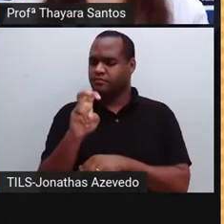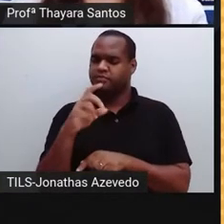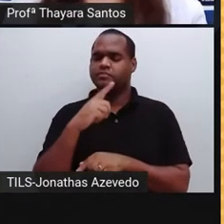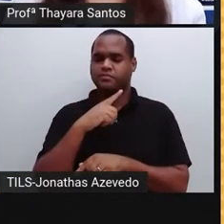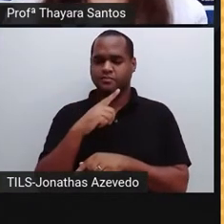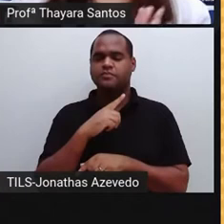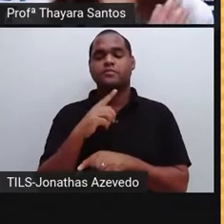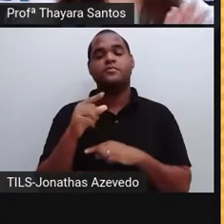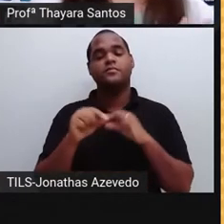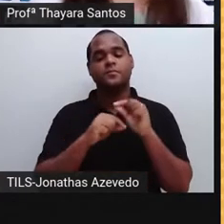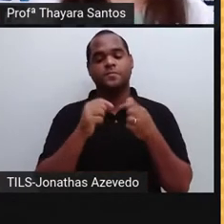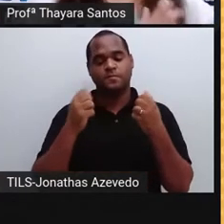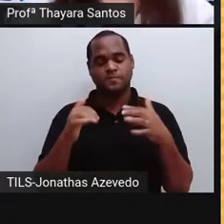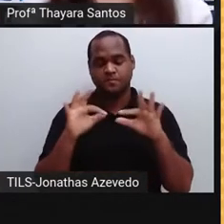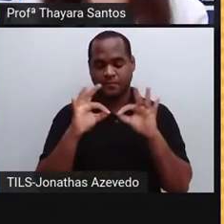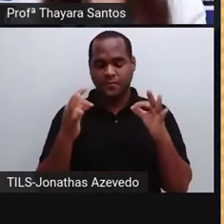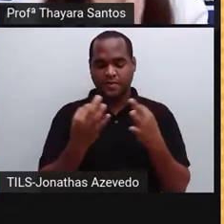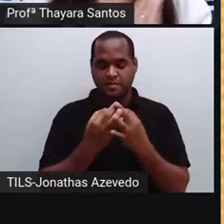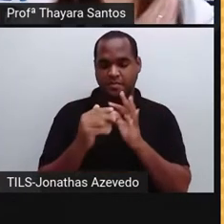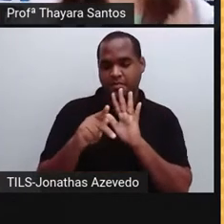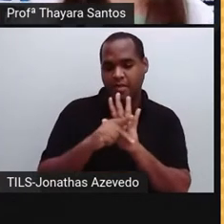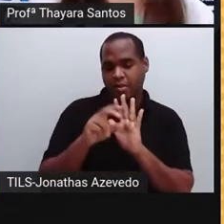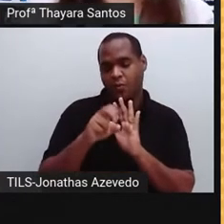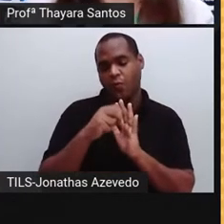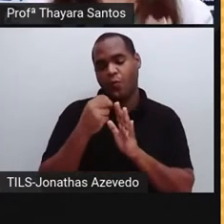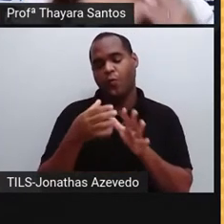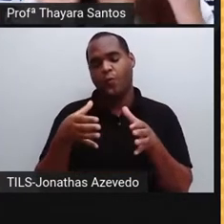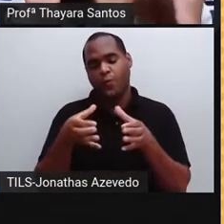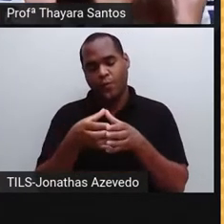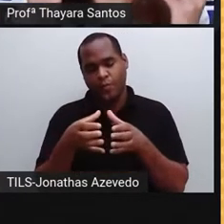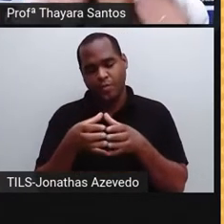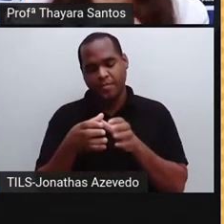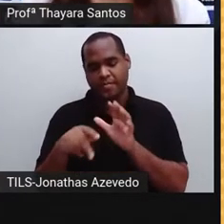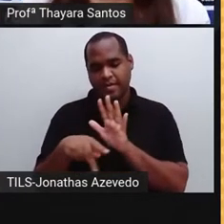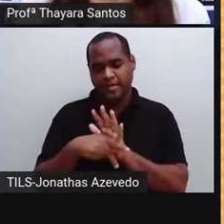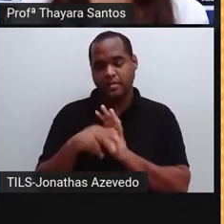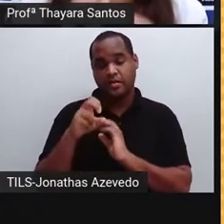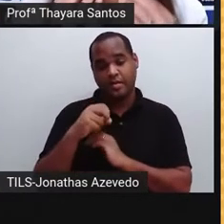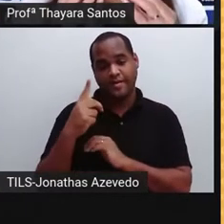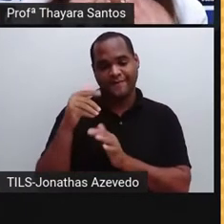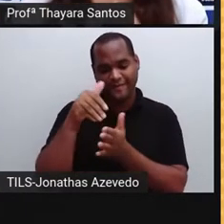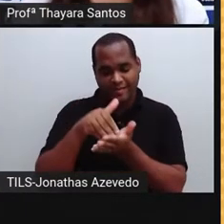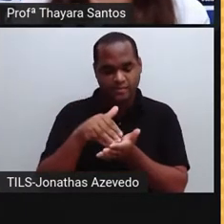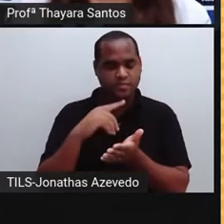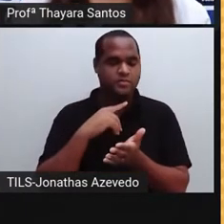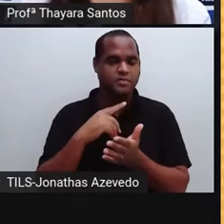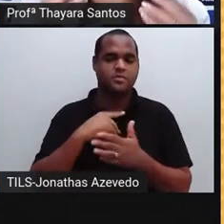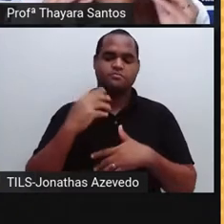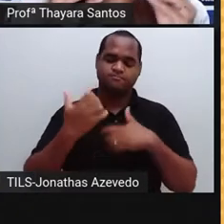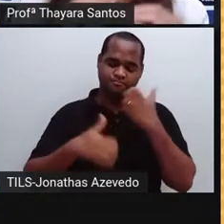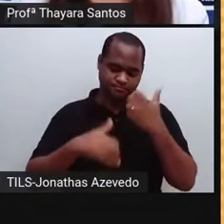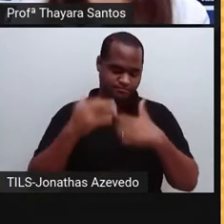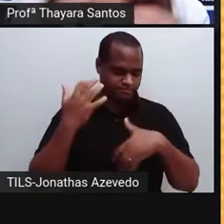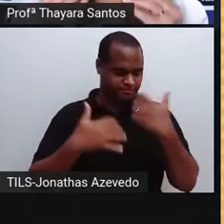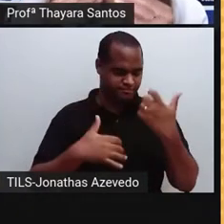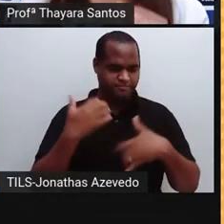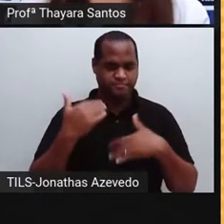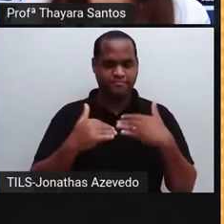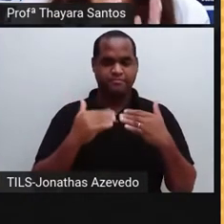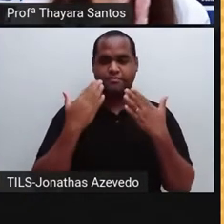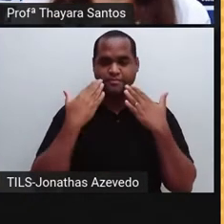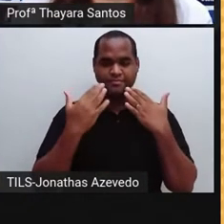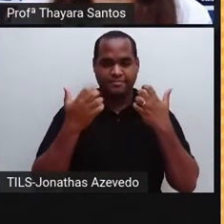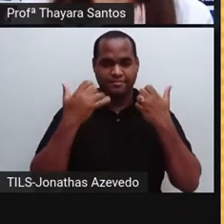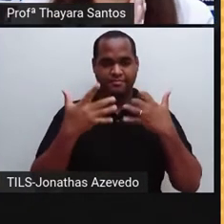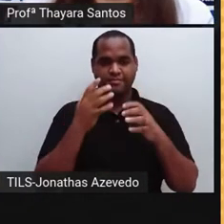é isso, ser da mesma família ou ser do mesmo grupo, quer dizer que na última camada, que é a camada de valência, eles apresentam a